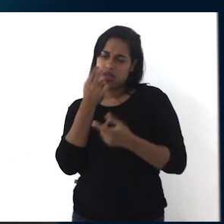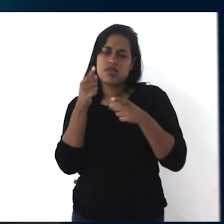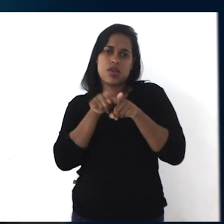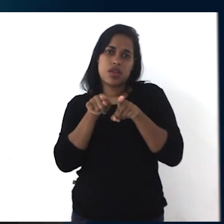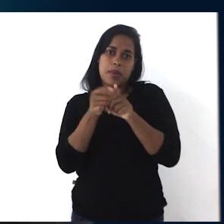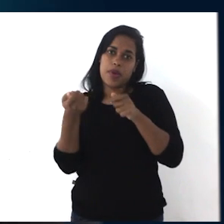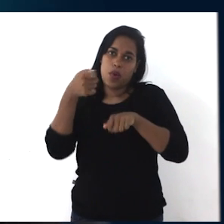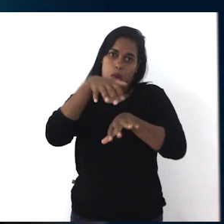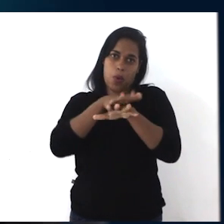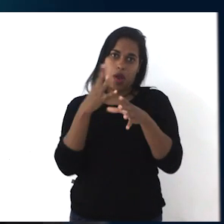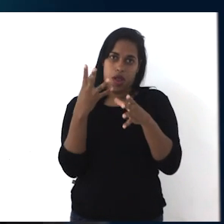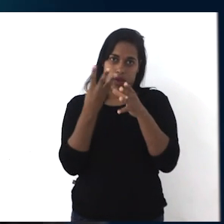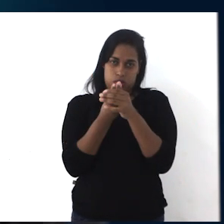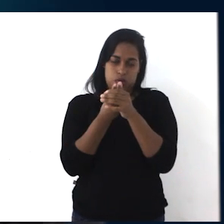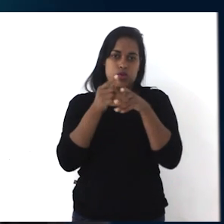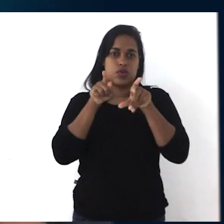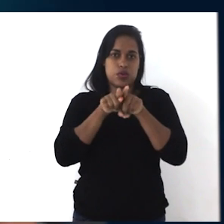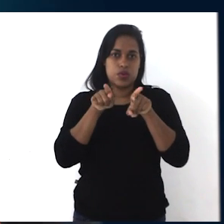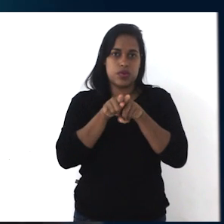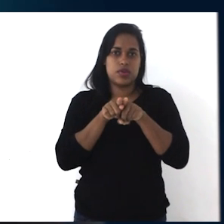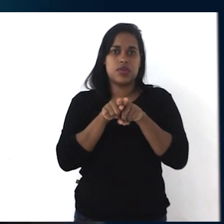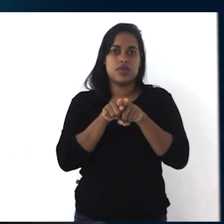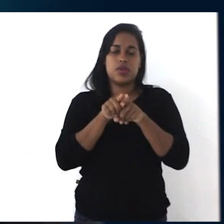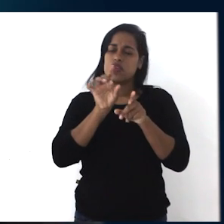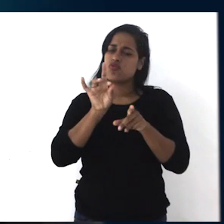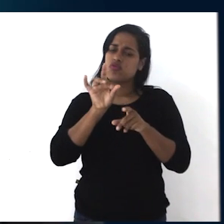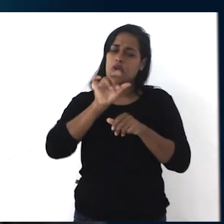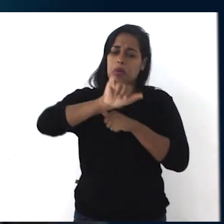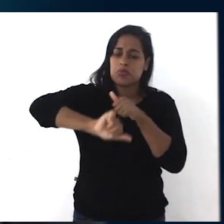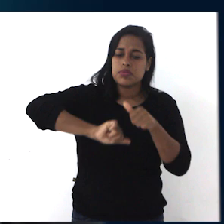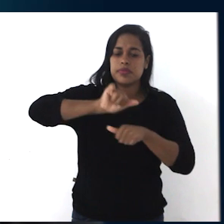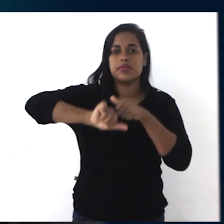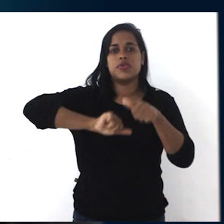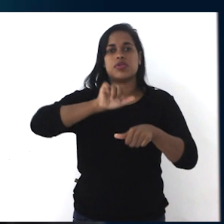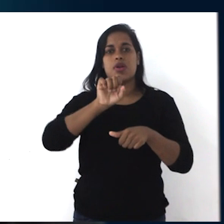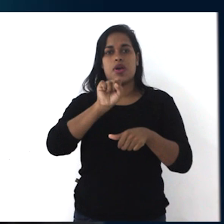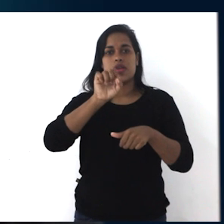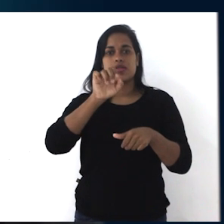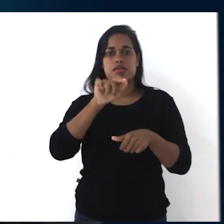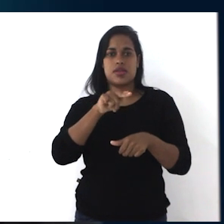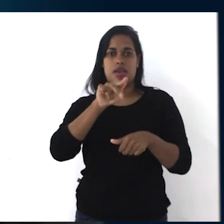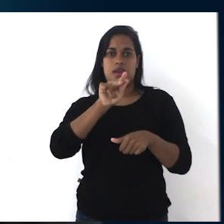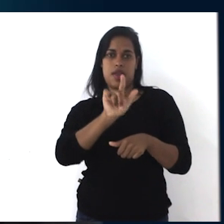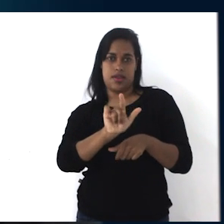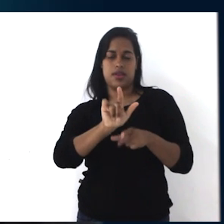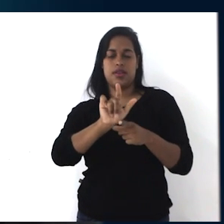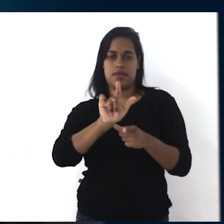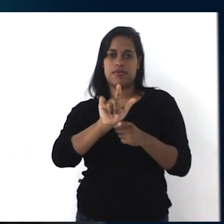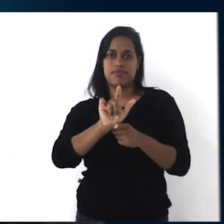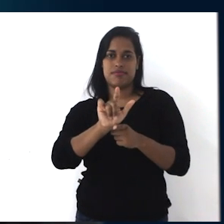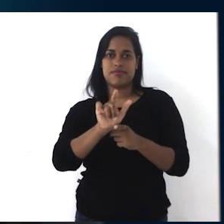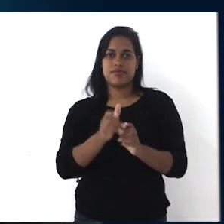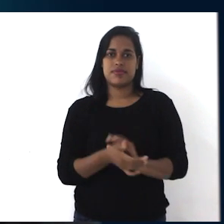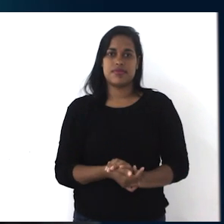incluir e com só mudando a parte do SQL. Então,